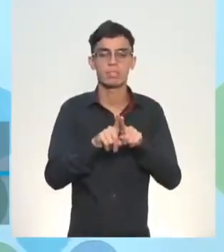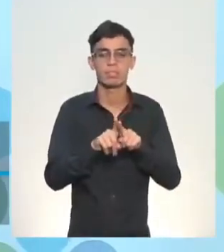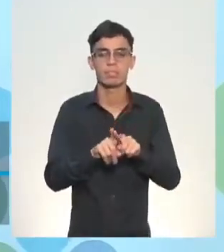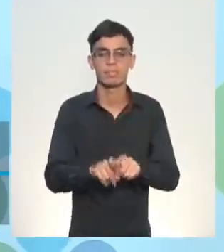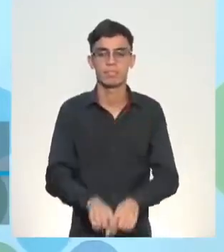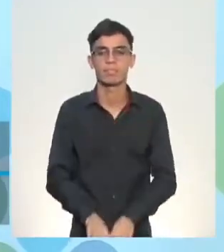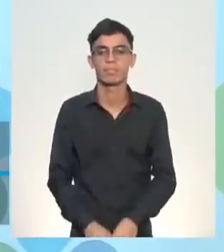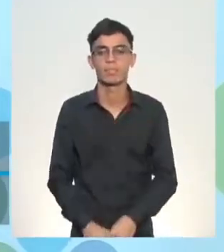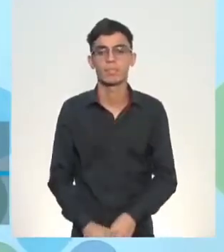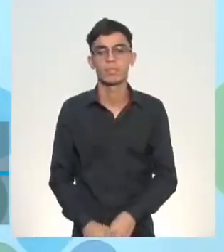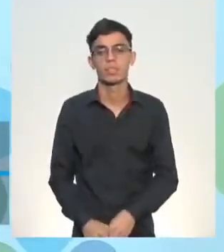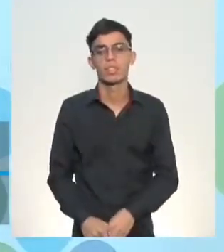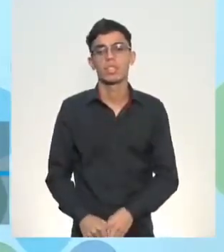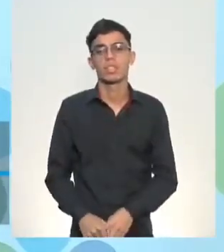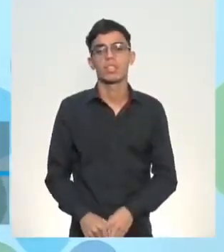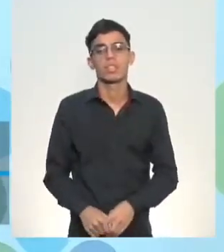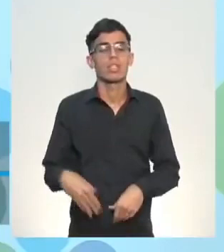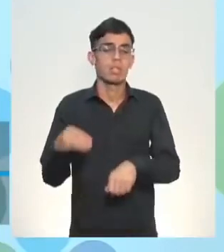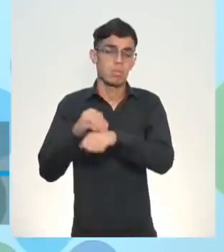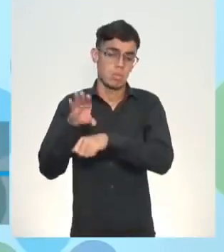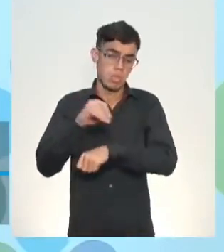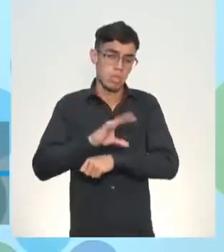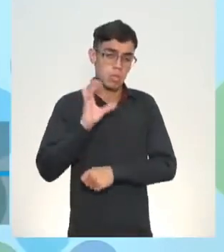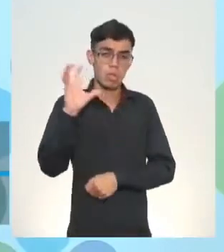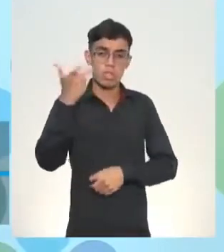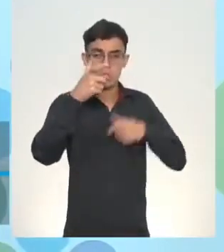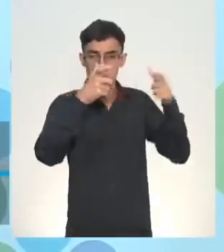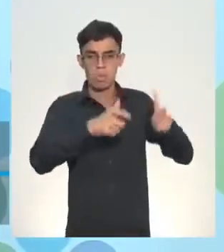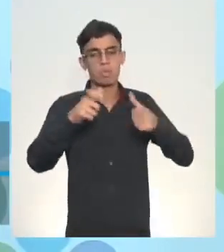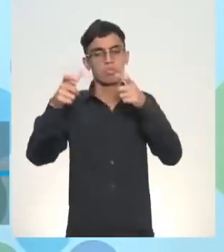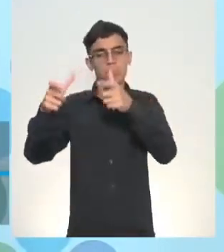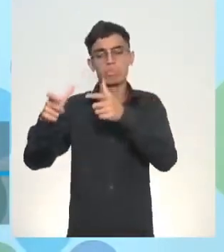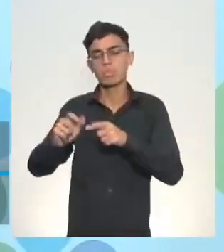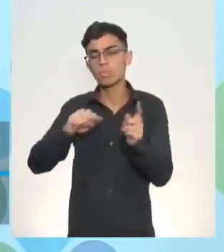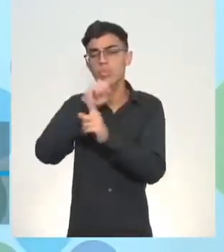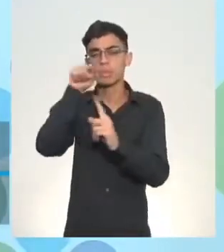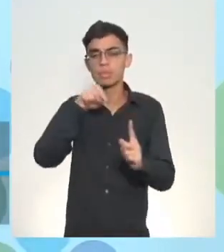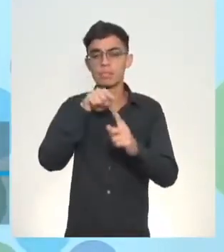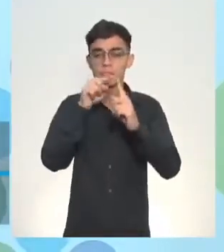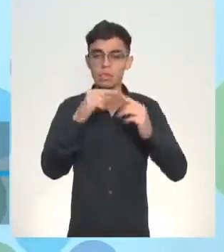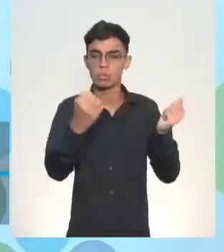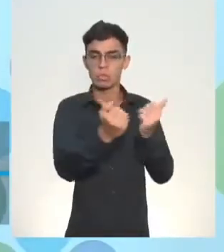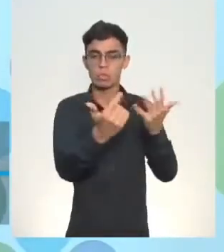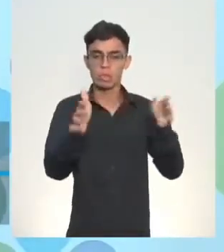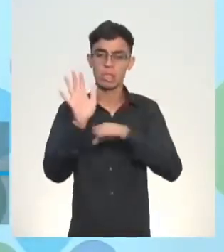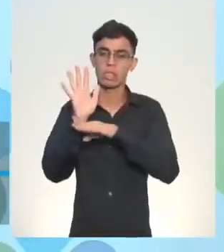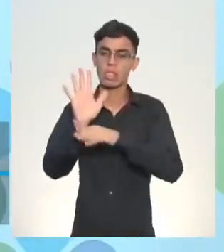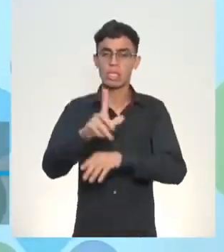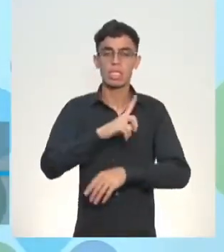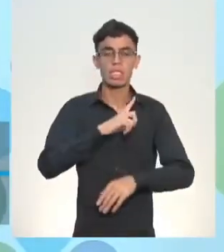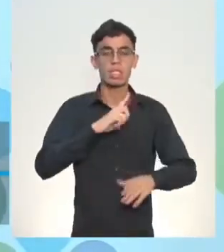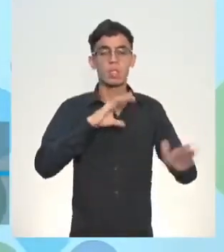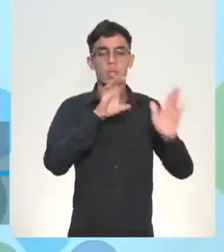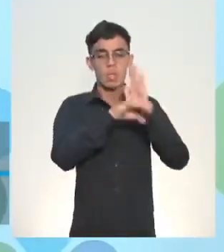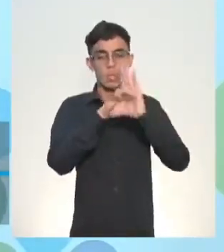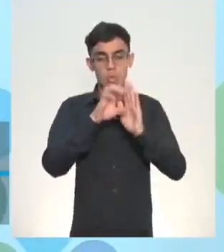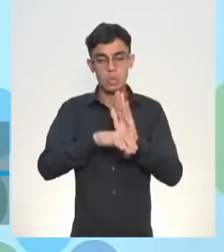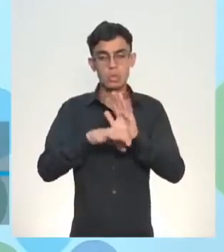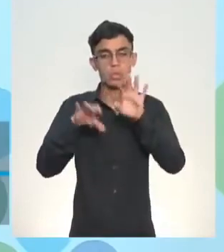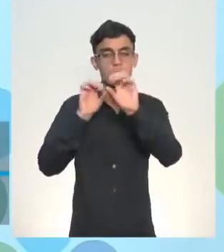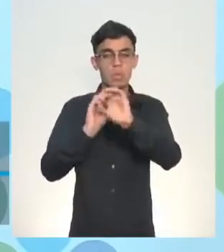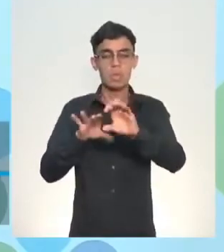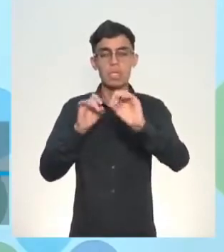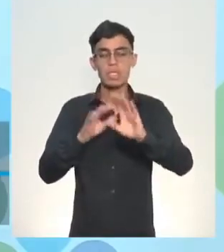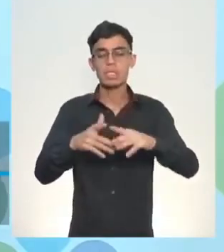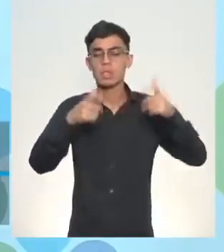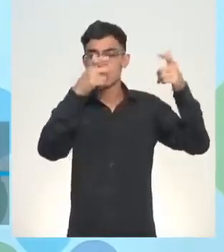né, ministradas nesses locais, justamente para ajudar a gente a ter esse conceito de educação patrimonial. O